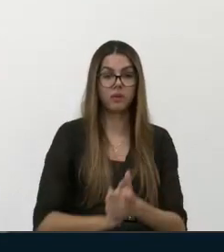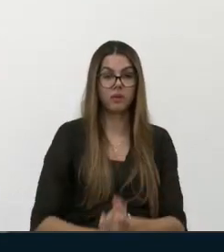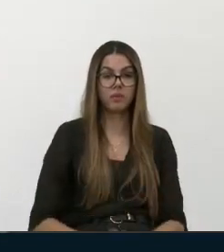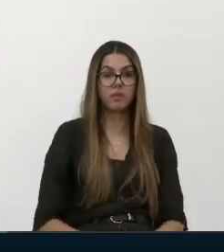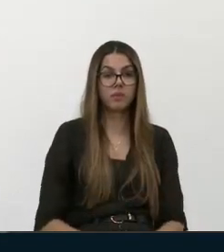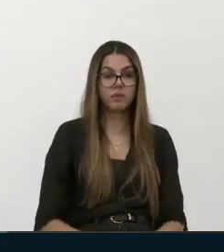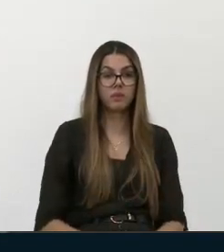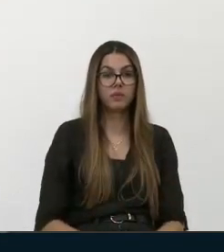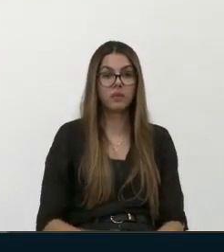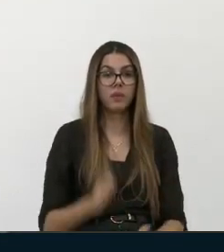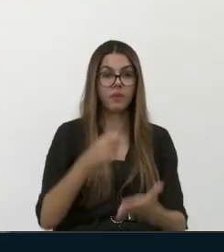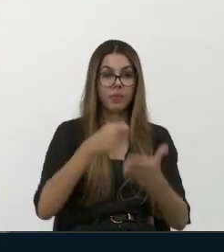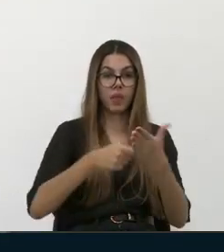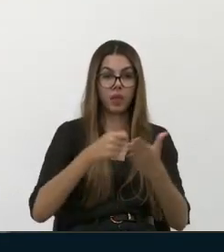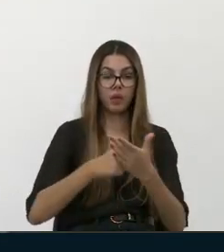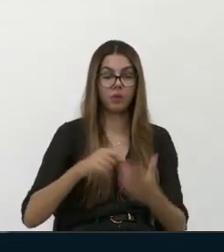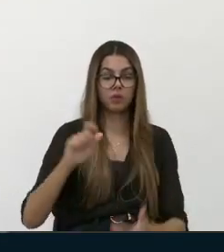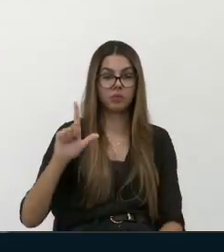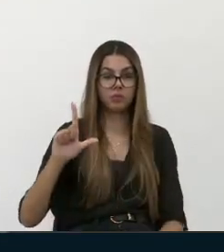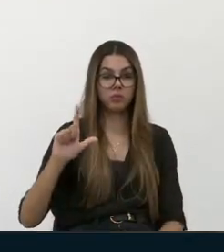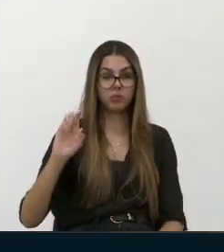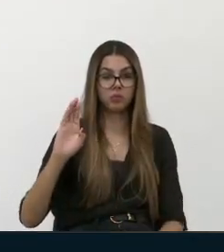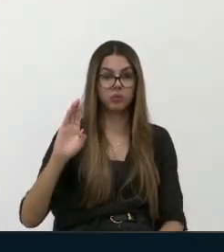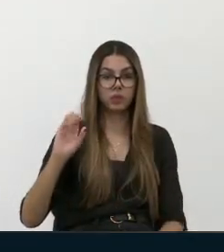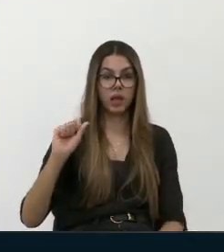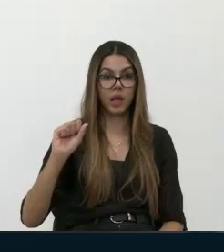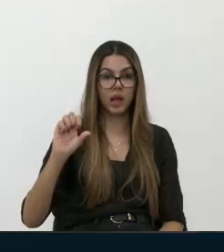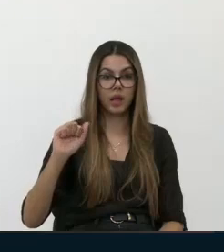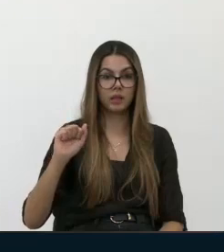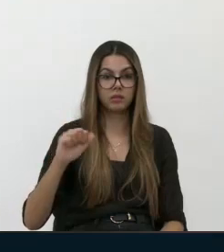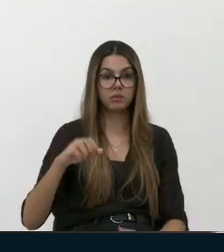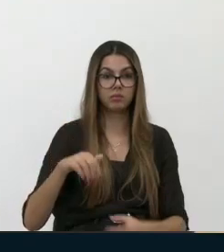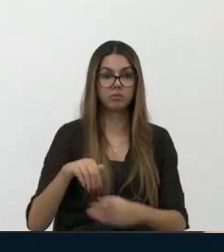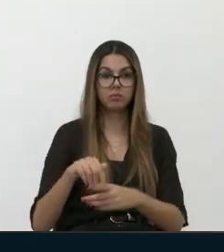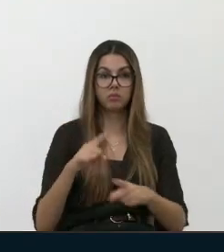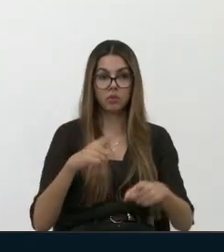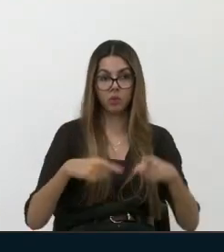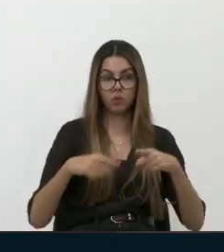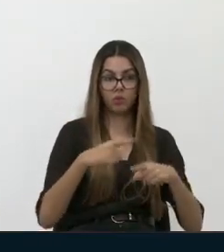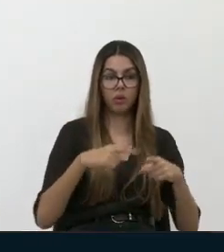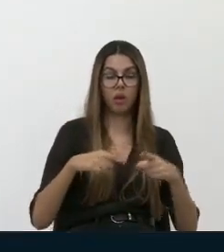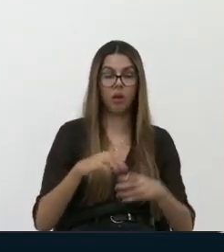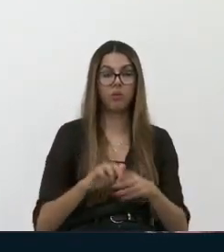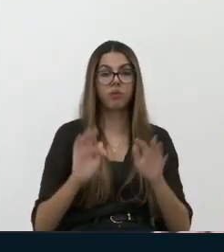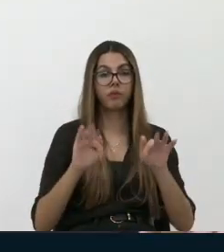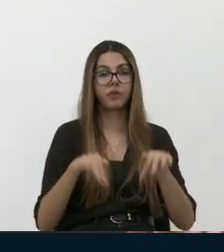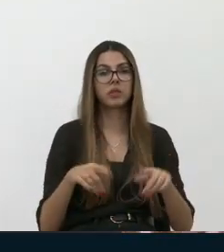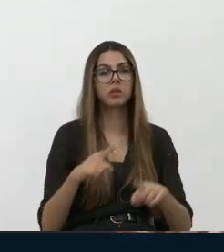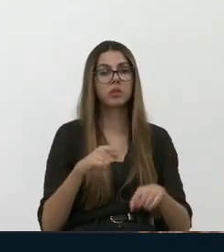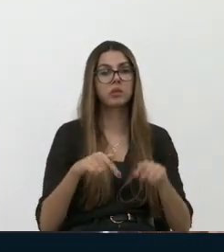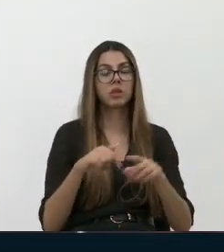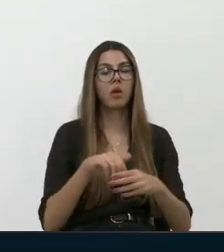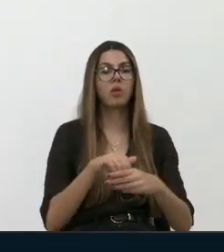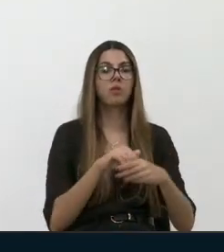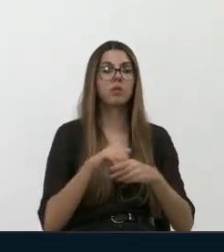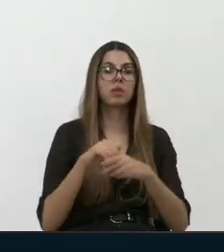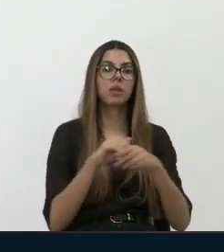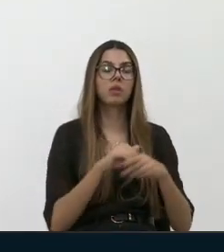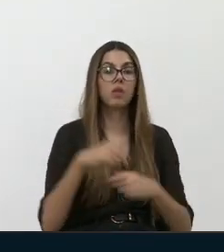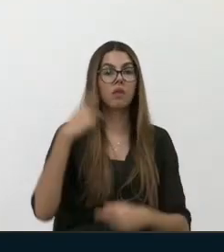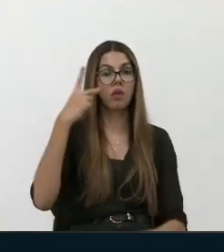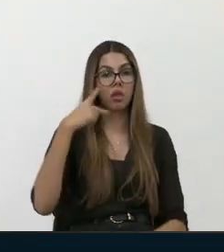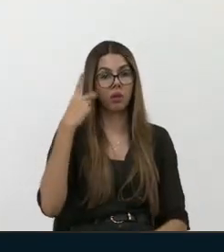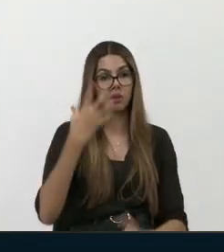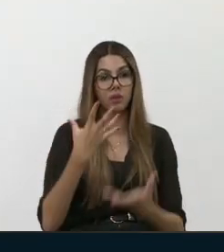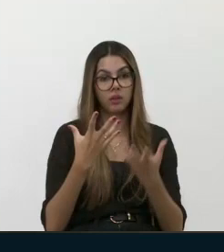Engenharia. Autor, vereador Lucas Sanches. Em discussão. Encerrada a discussão e votação. Os vereadores